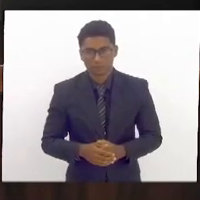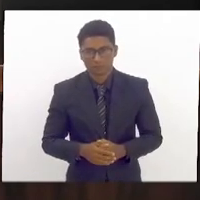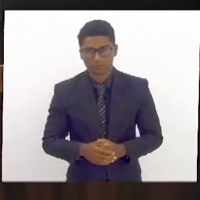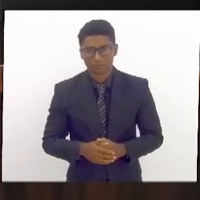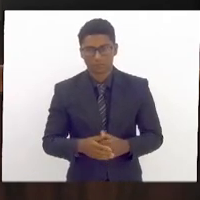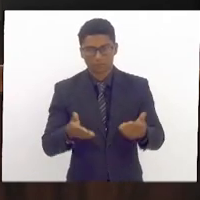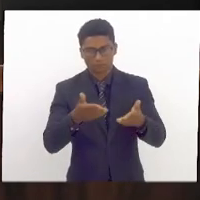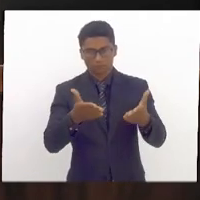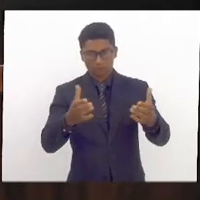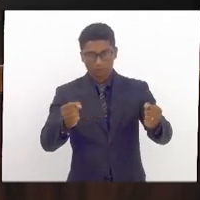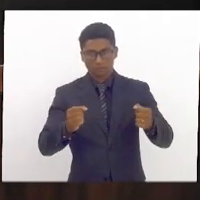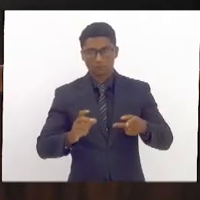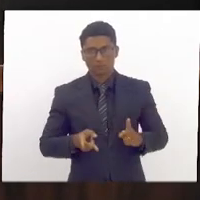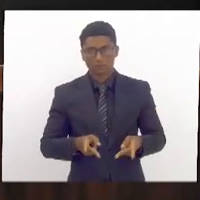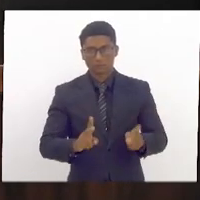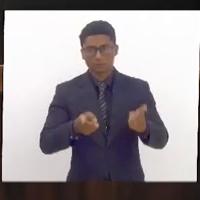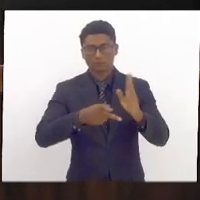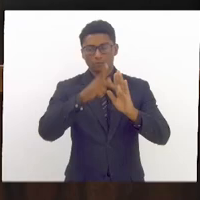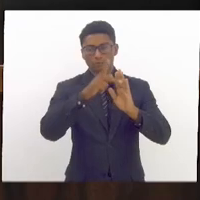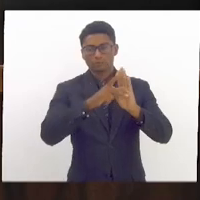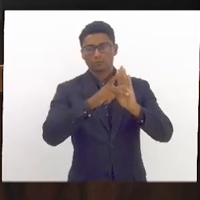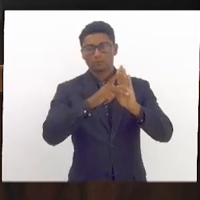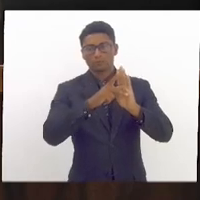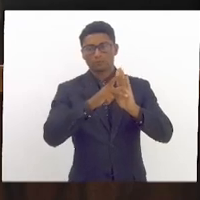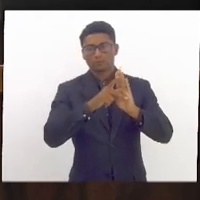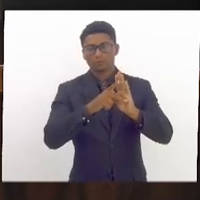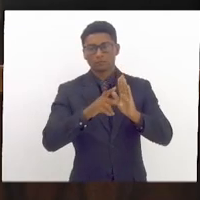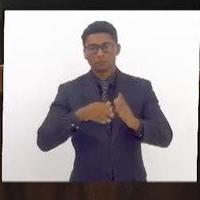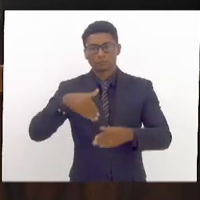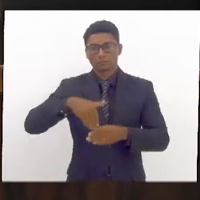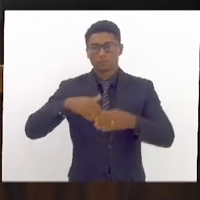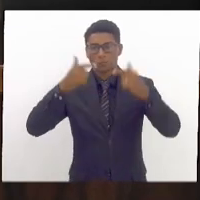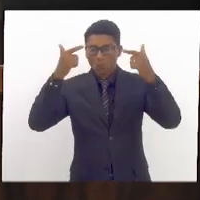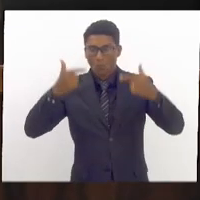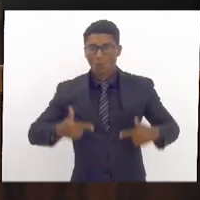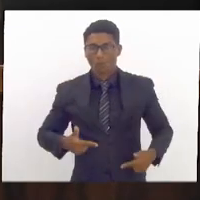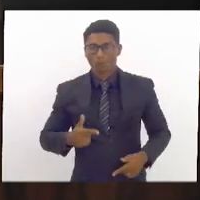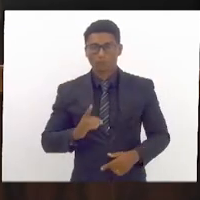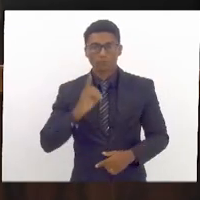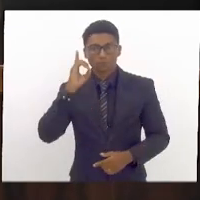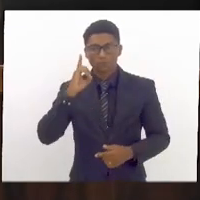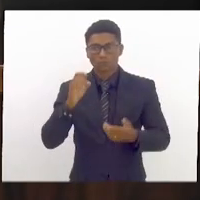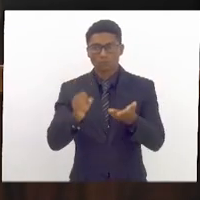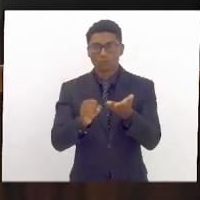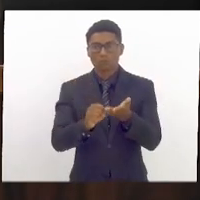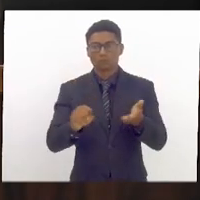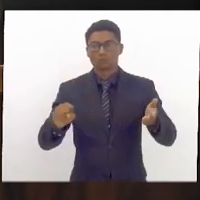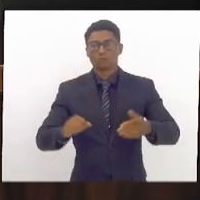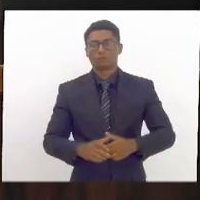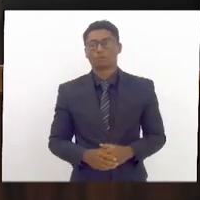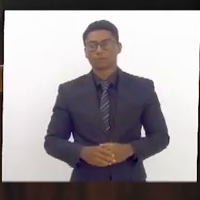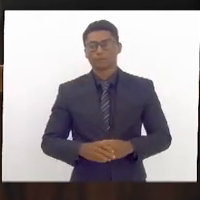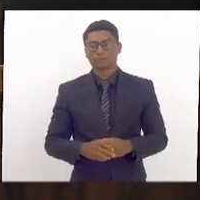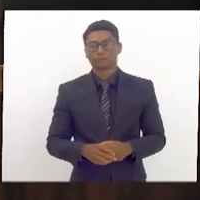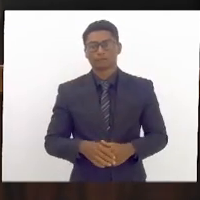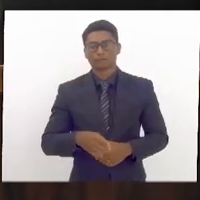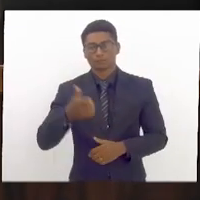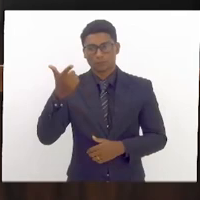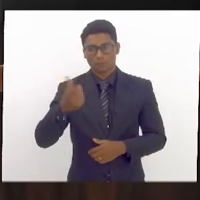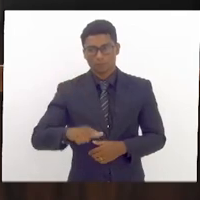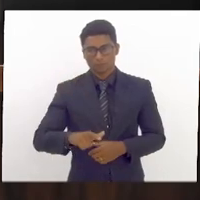Em votação, os senhores que aprovam, que permaneçam como estão, aprovado. Abstenção do deputado Samuel Malafaia. Mais